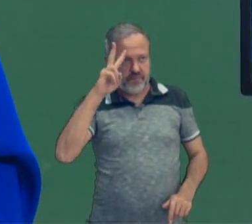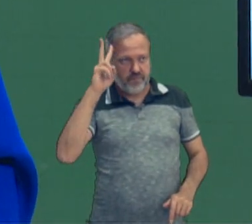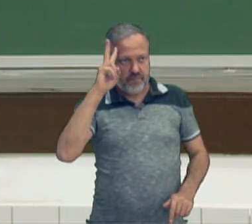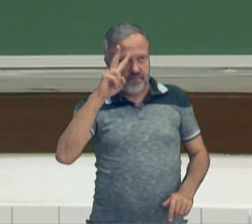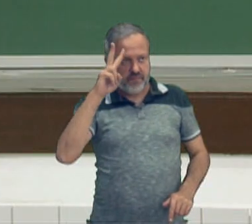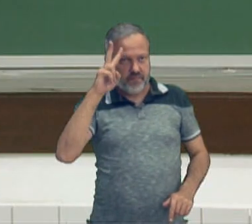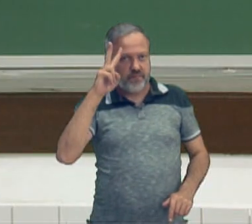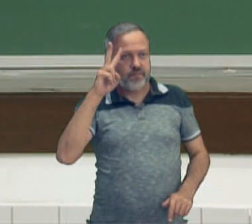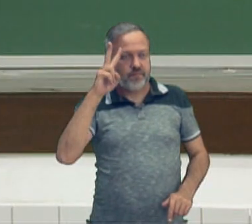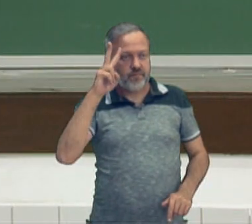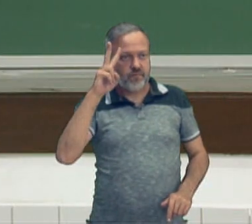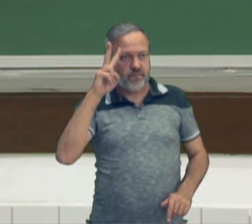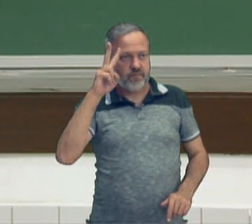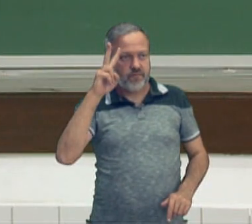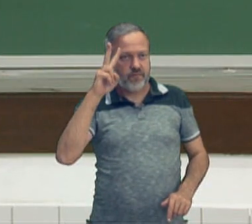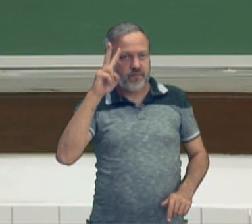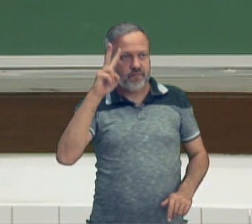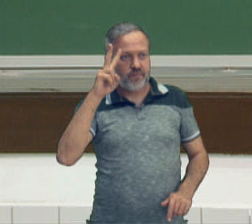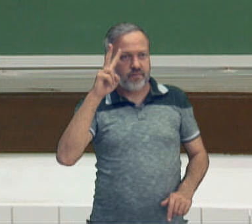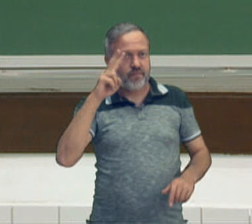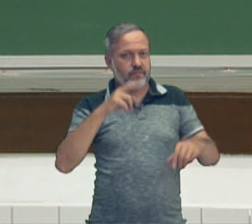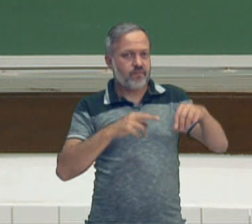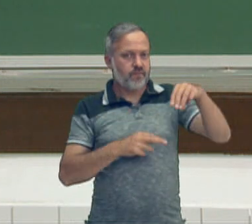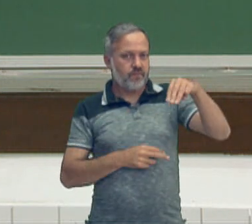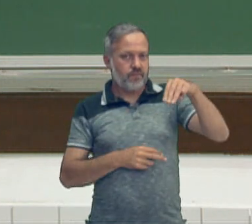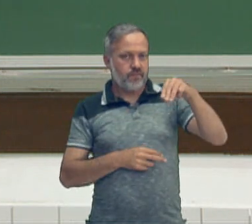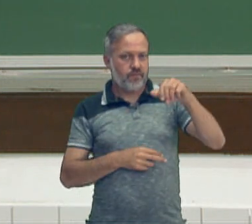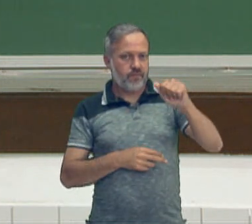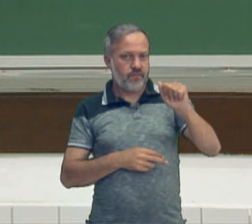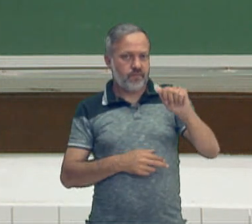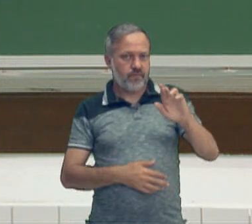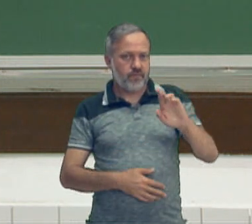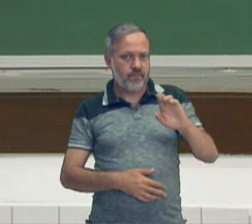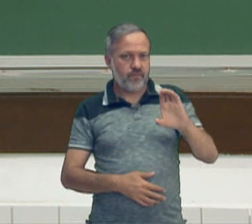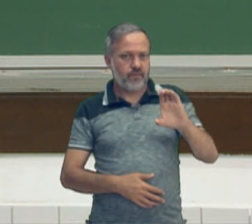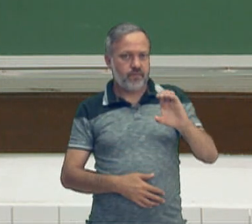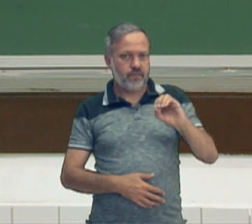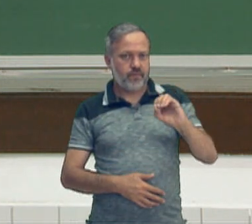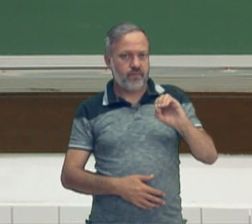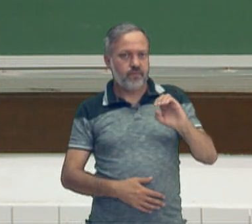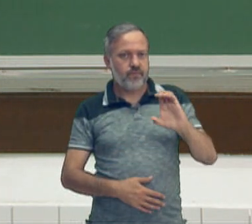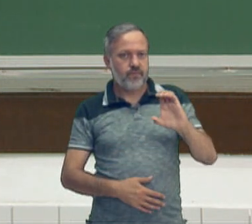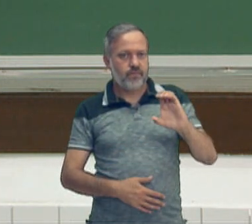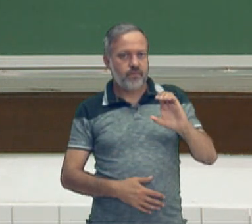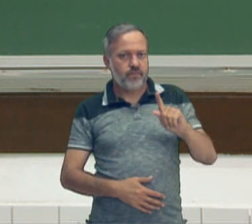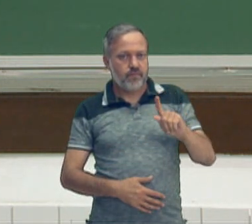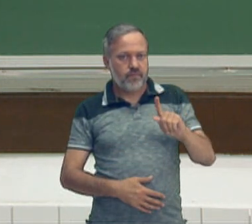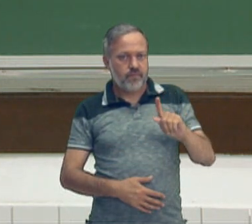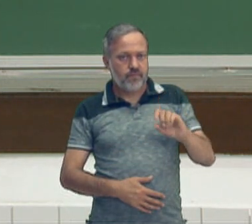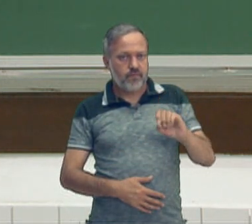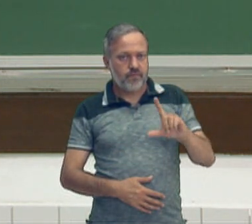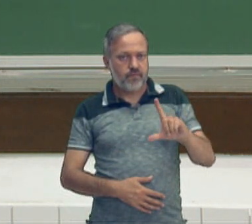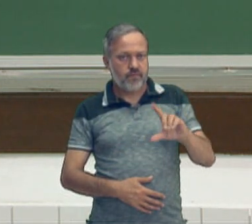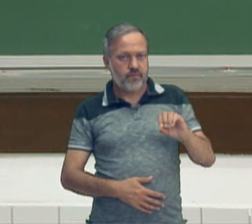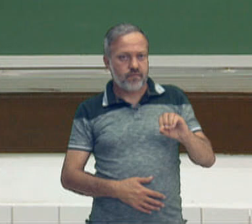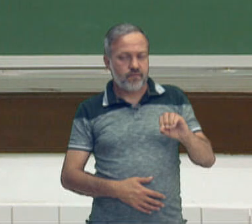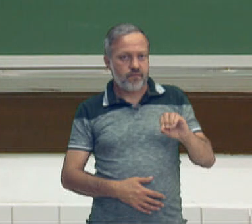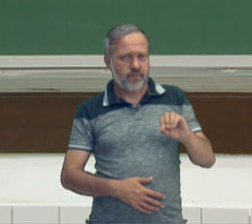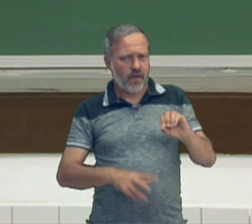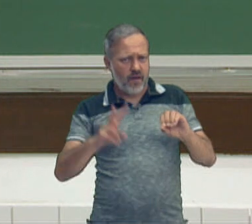participação bem importante ali do Marco Polo, toda aquela questão desde Roma Antiga, que você tinha ali o